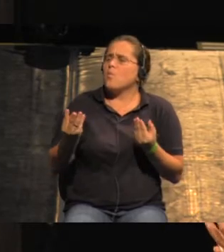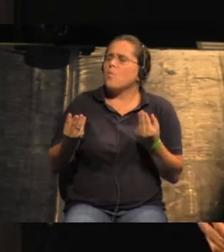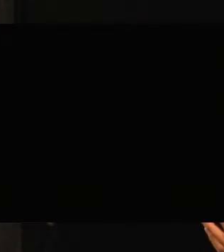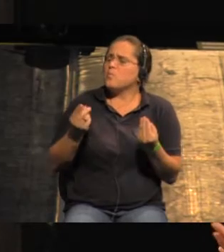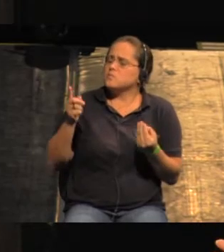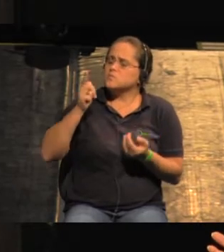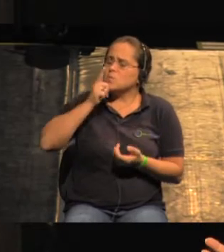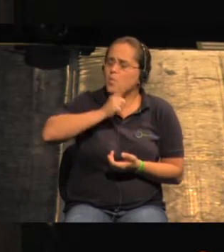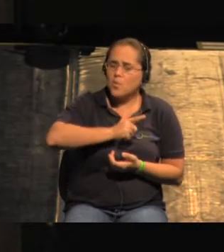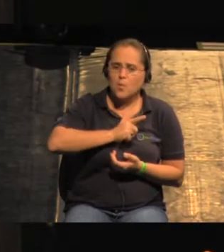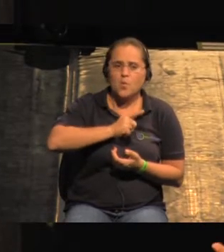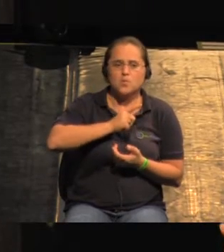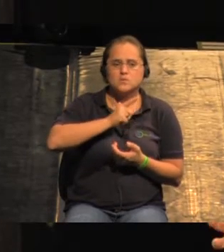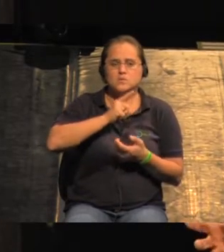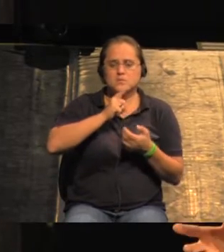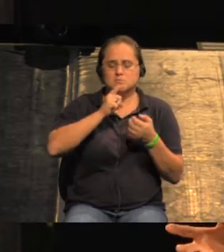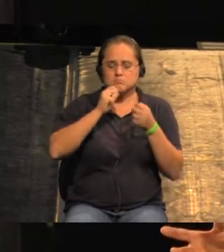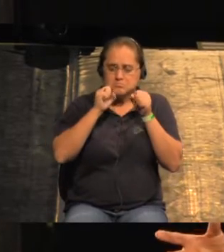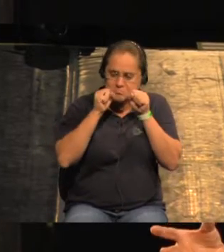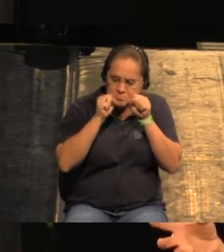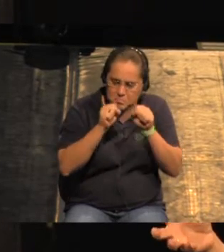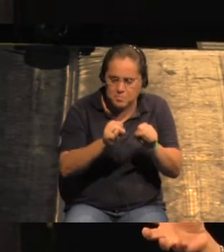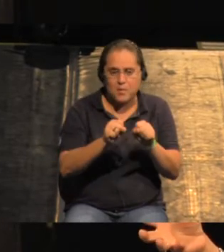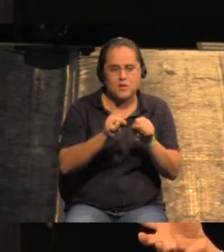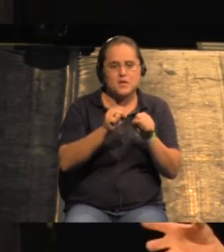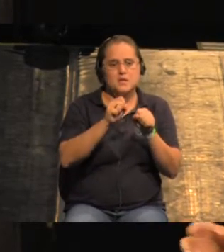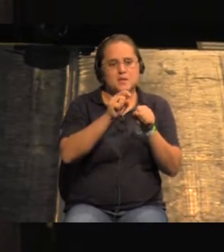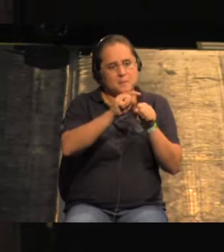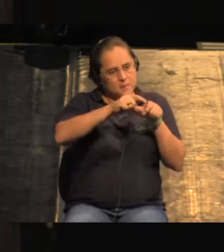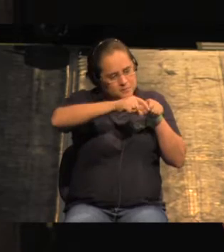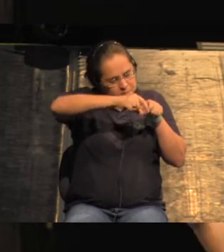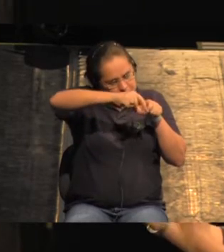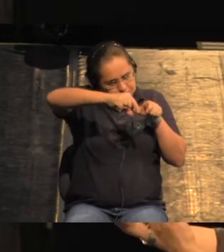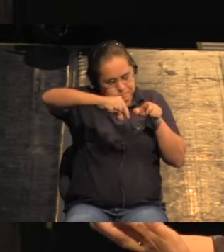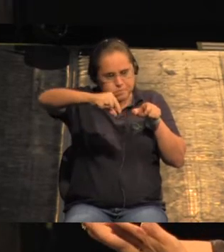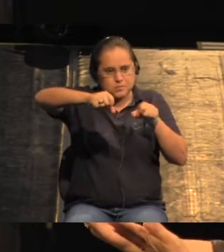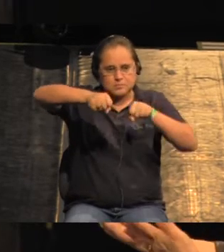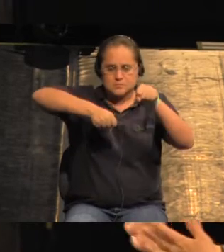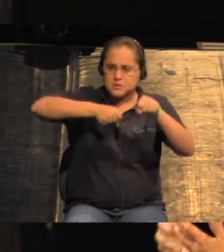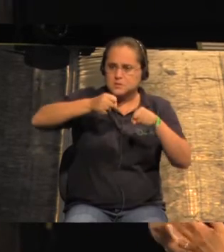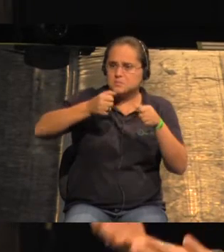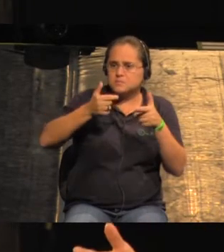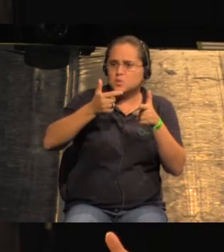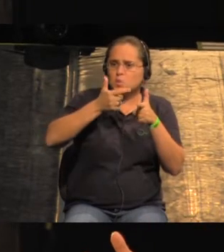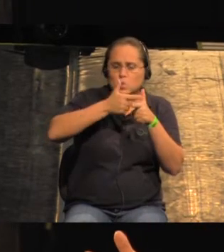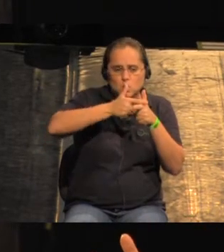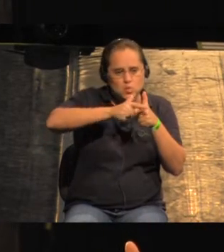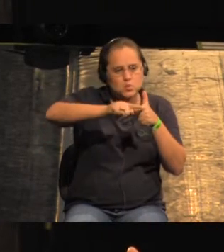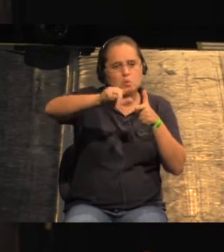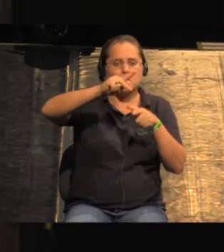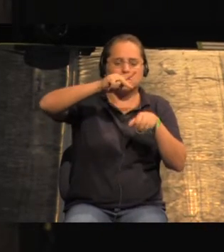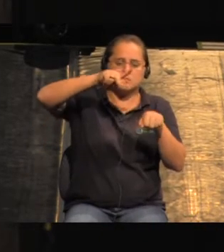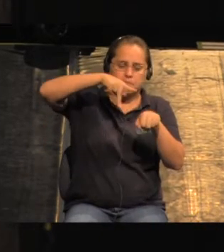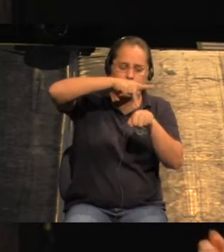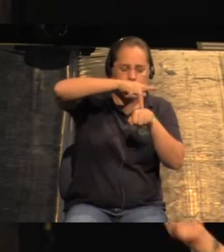você conseguiu a permissão para estender isso sobre as rochas,